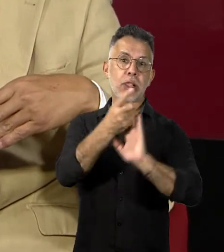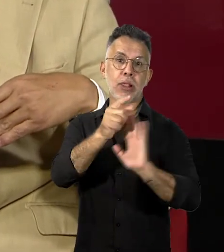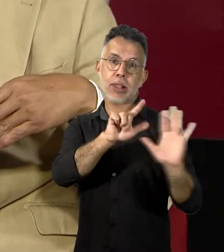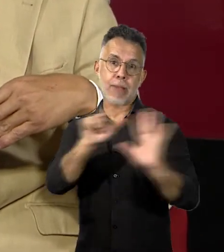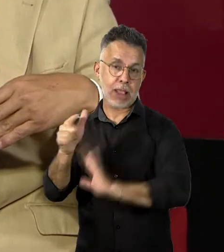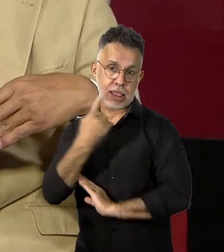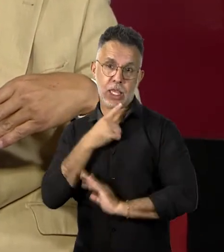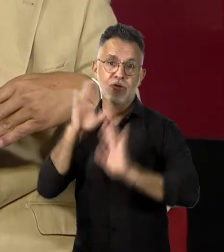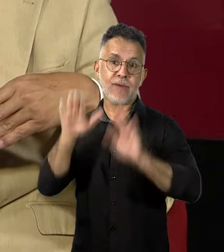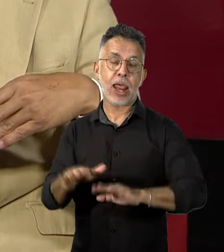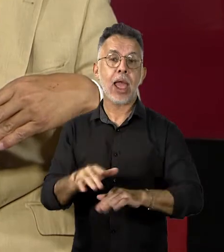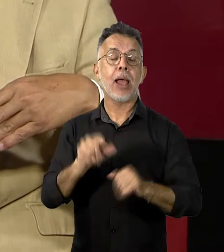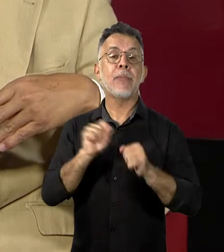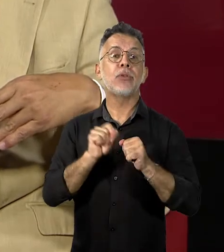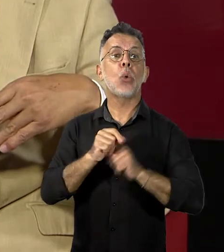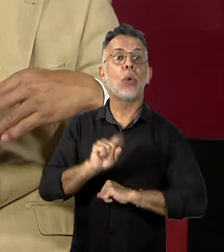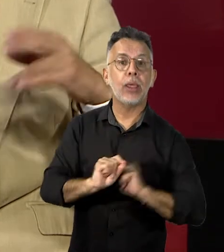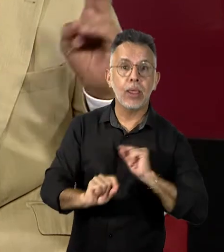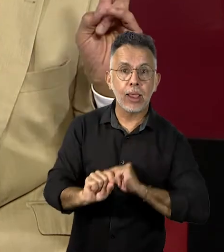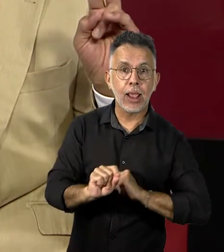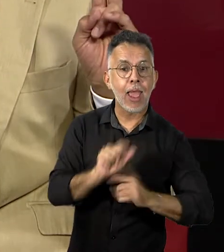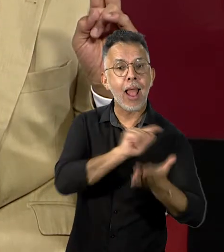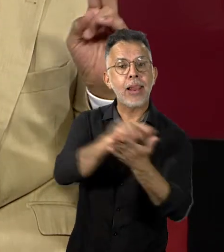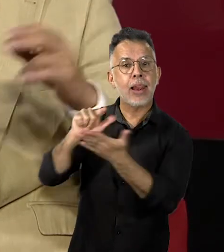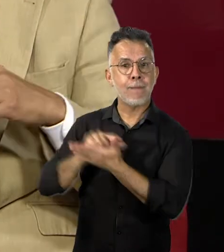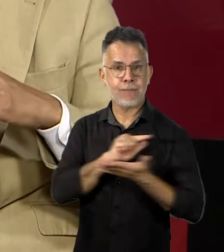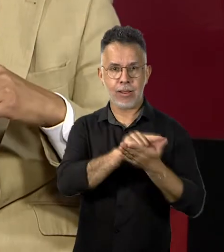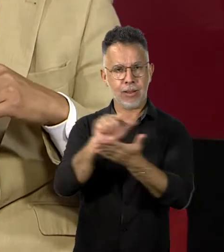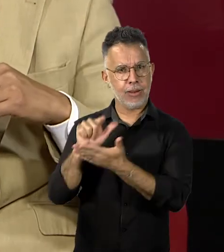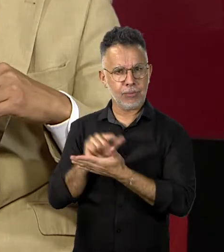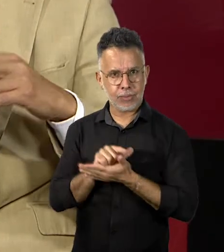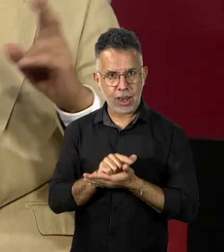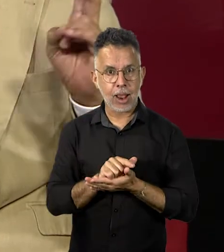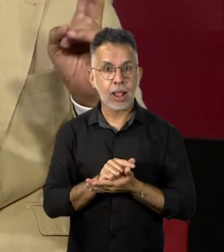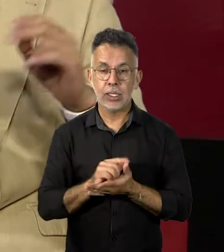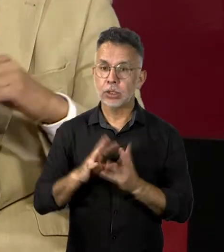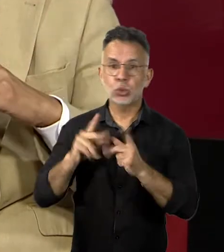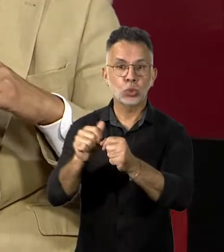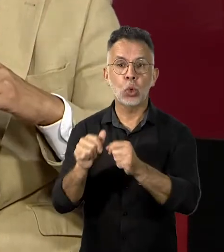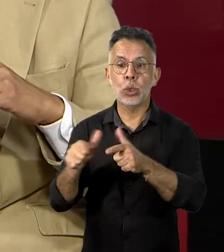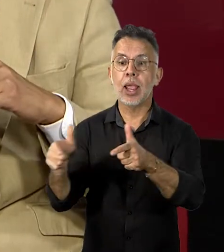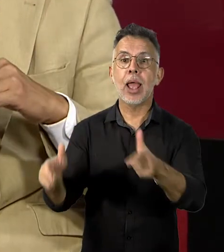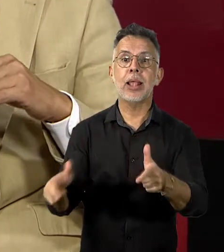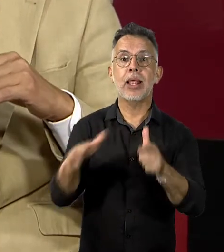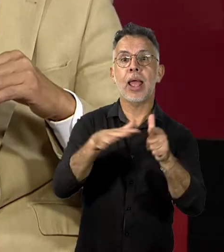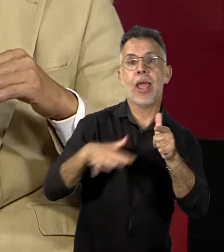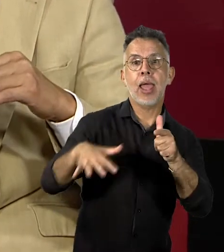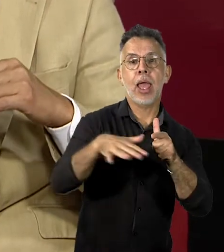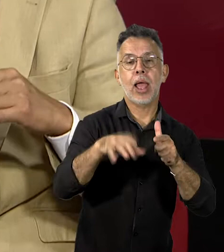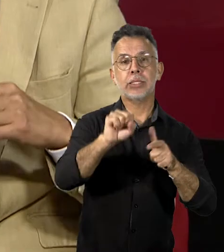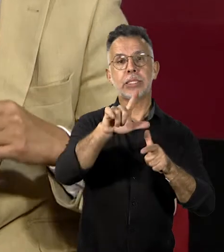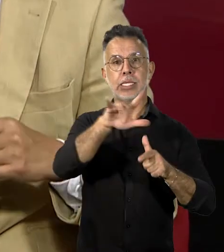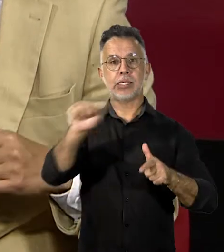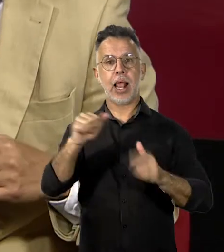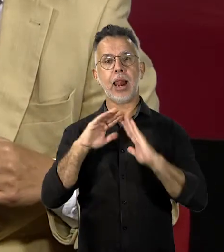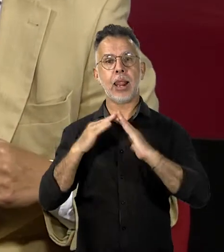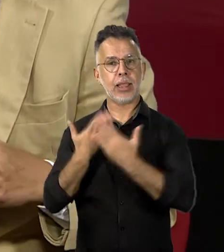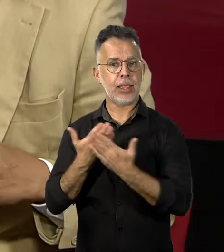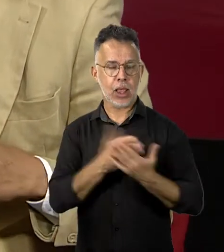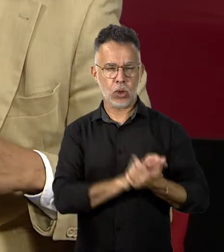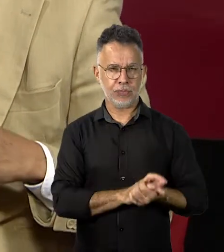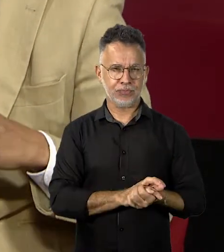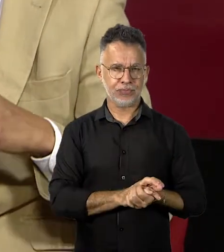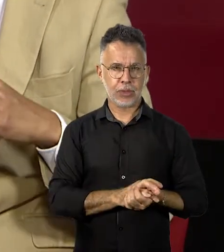nós ficávamos lá, para fazer a limpeza das salas de aula. E o que isso